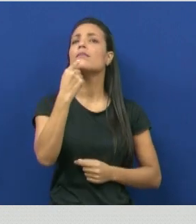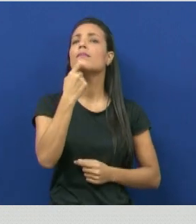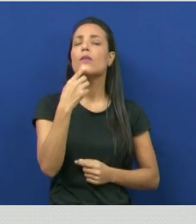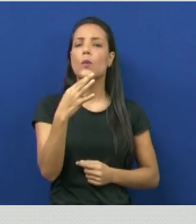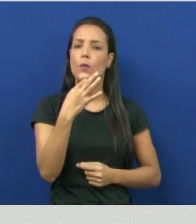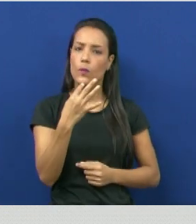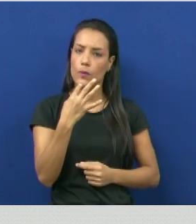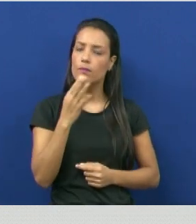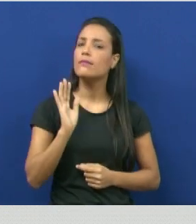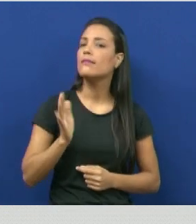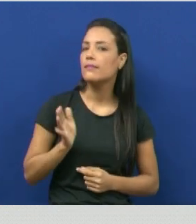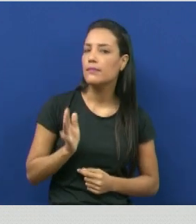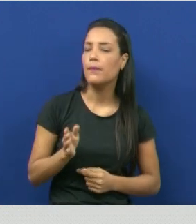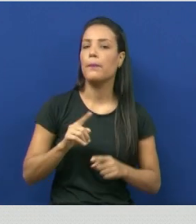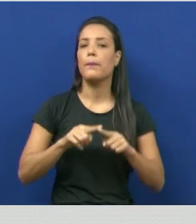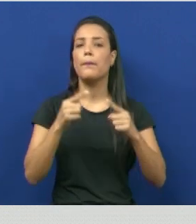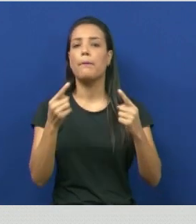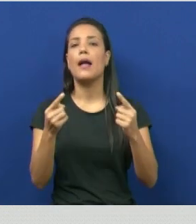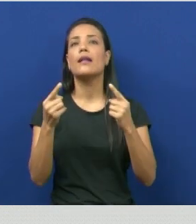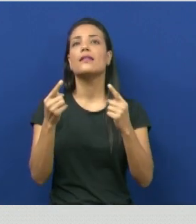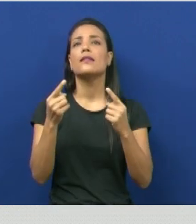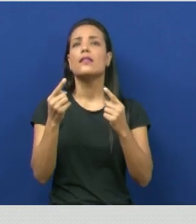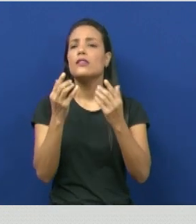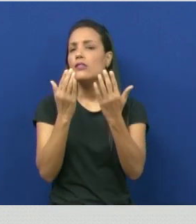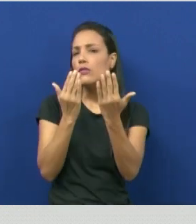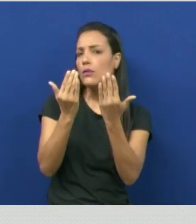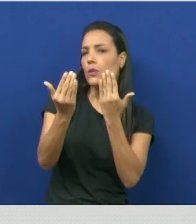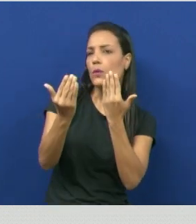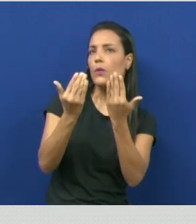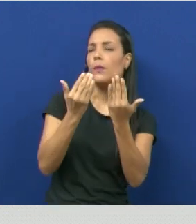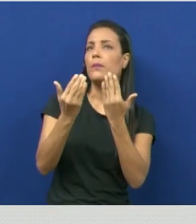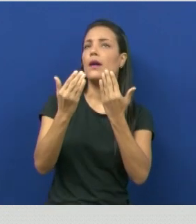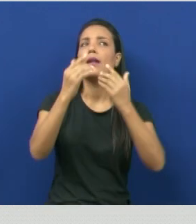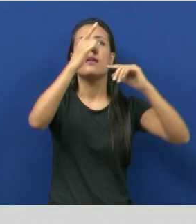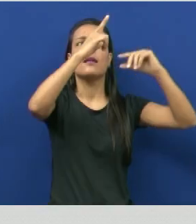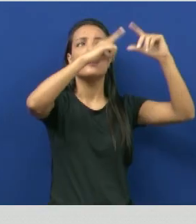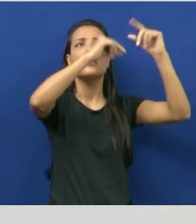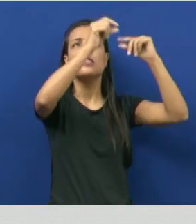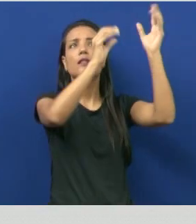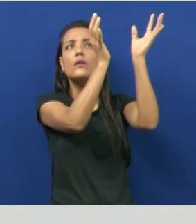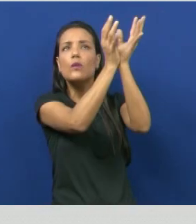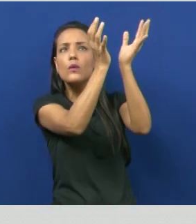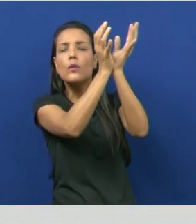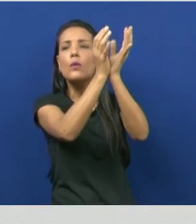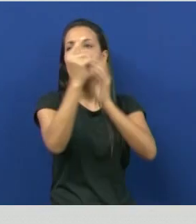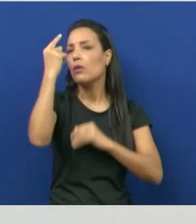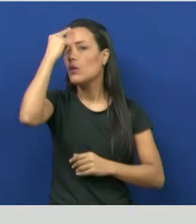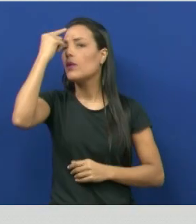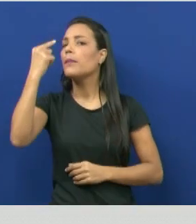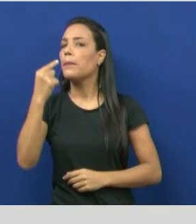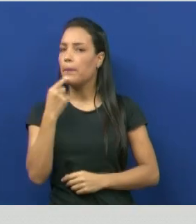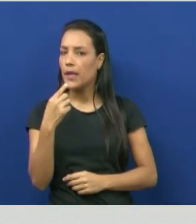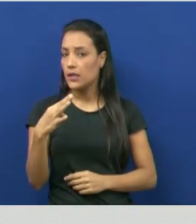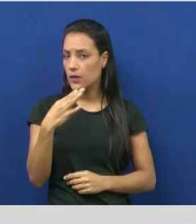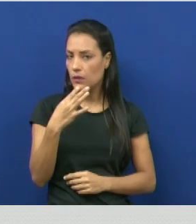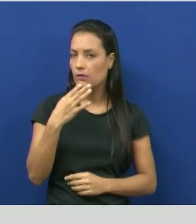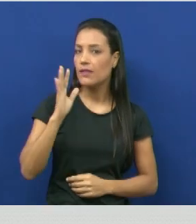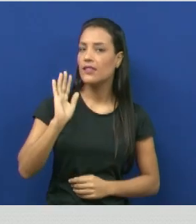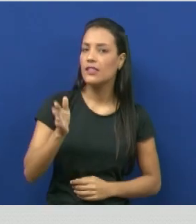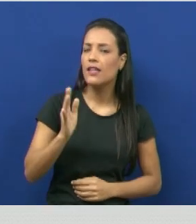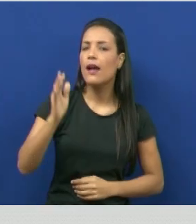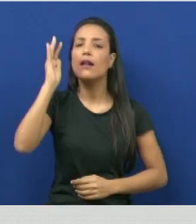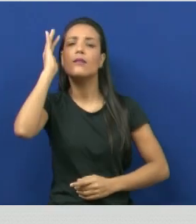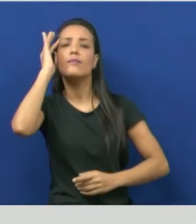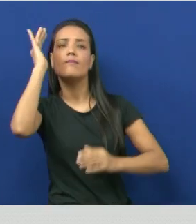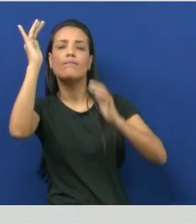Quando fazemos essa associação de estrela com figuras que conhecemos, na verdade são associações imaginárias,